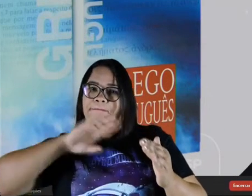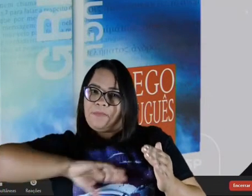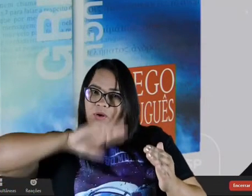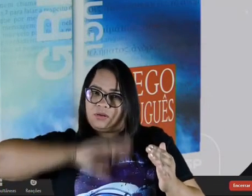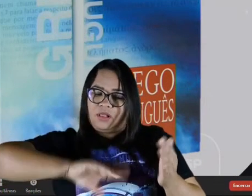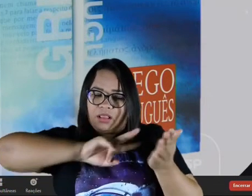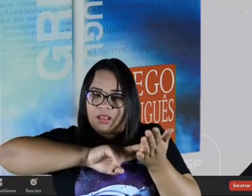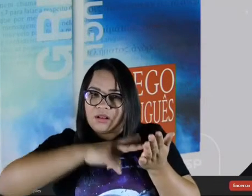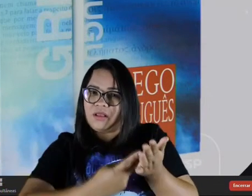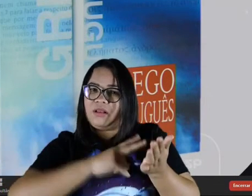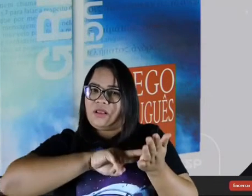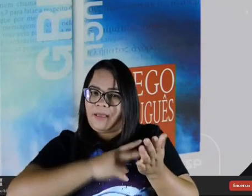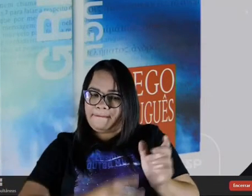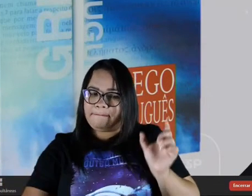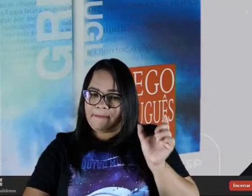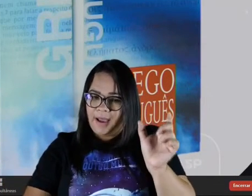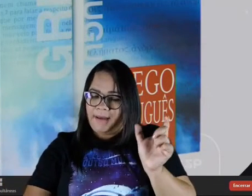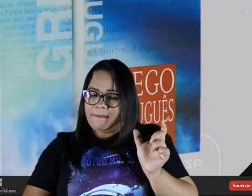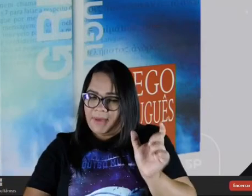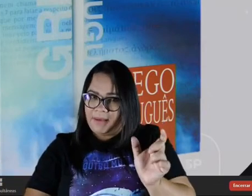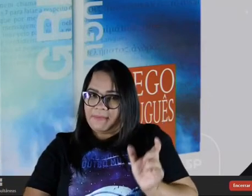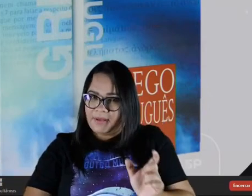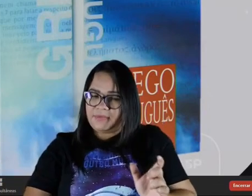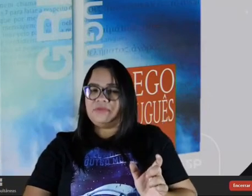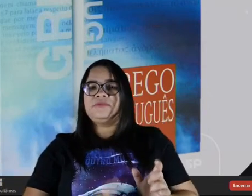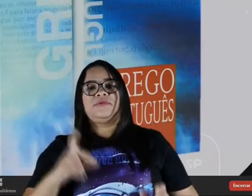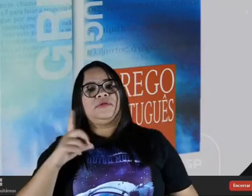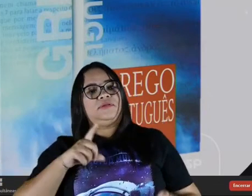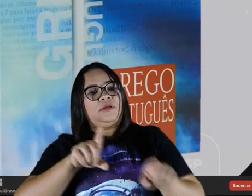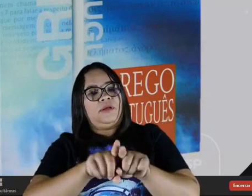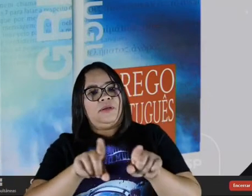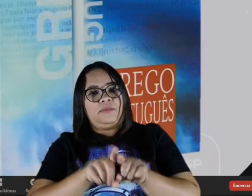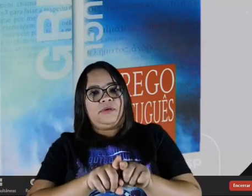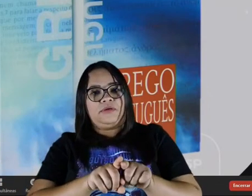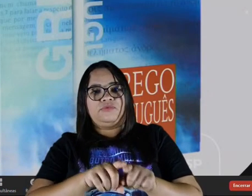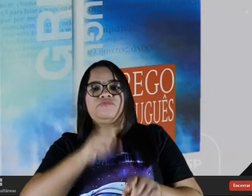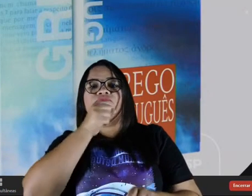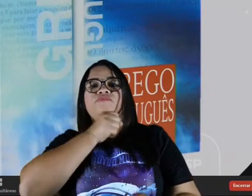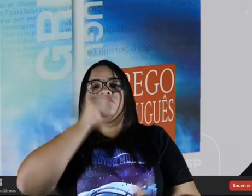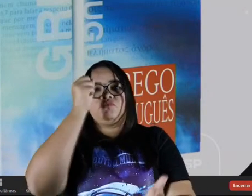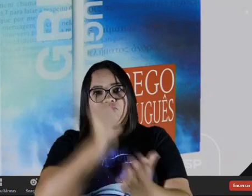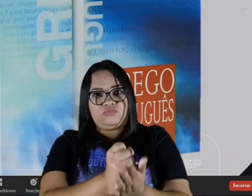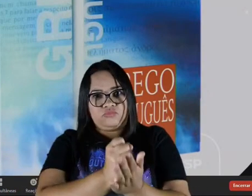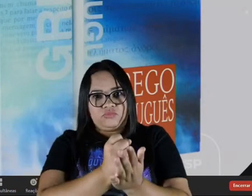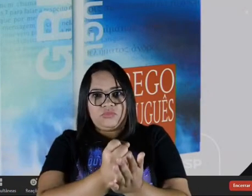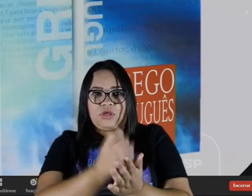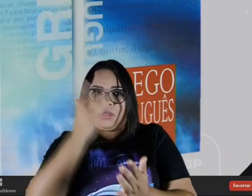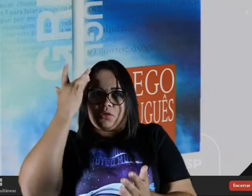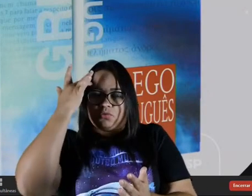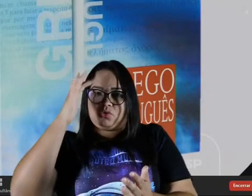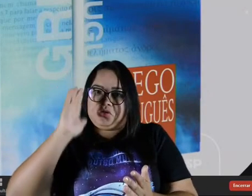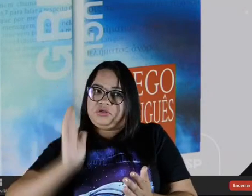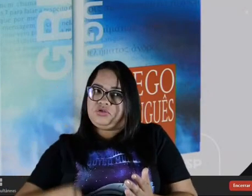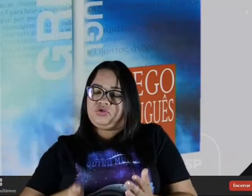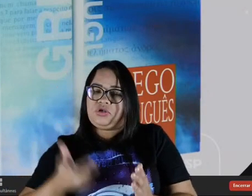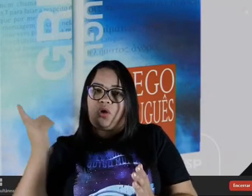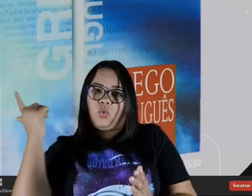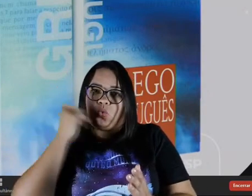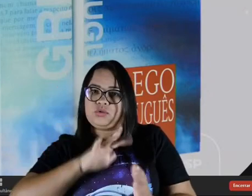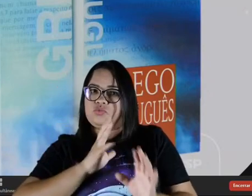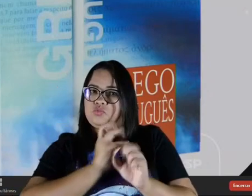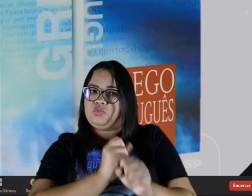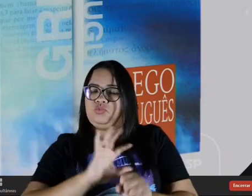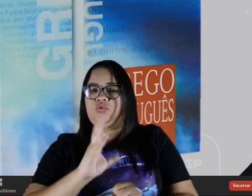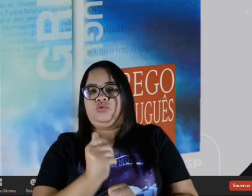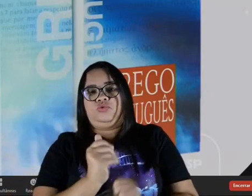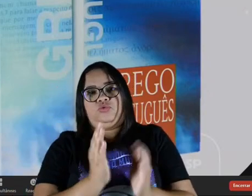palavra por palavra. Eles também fizeram isso em relação ao Antigo Testamento. Eu não sei se já cobriram todos os livros do Antigo Testamento,